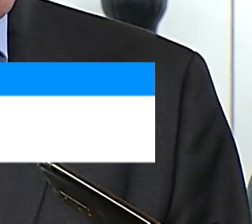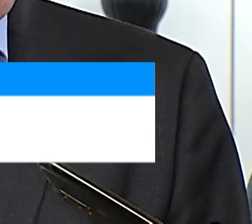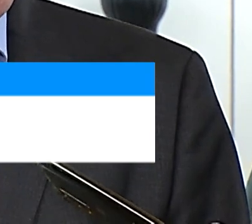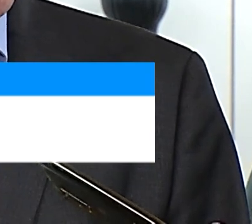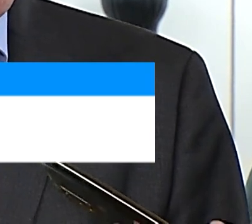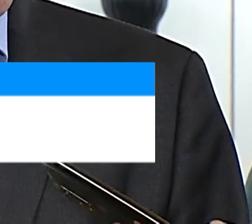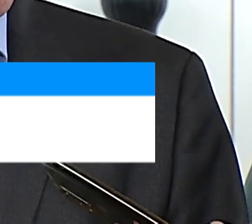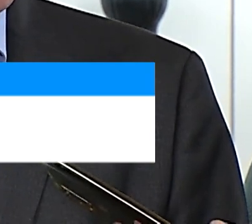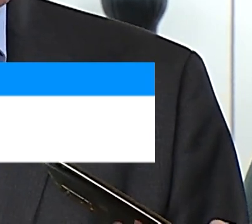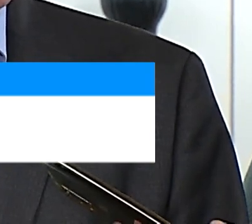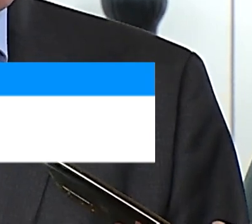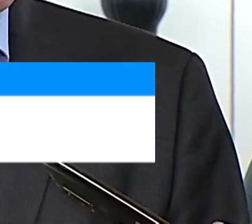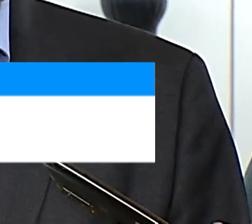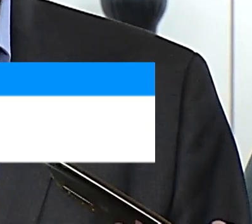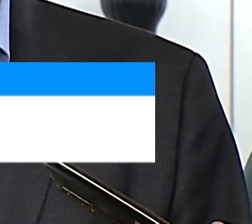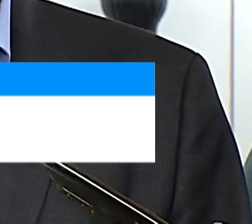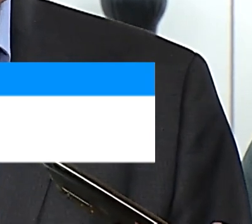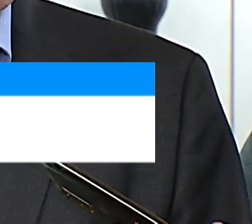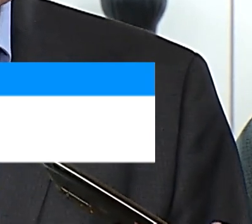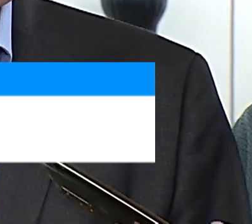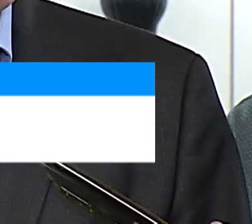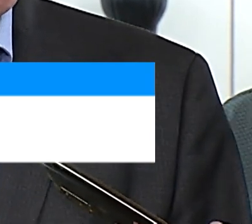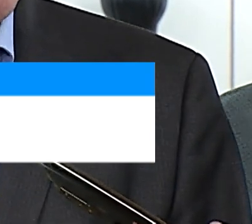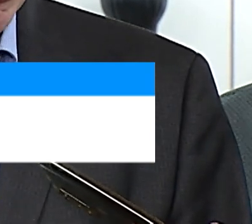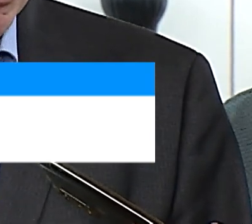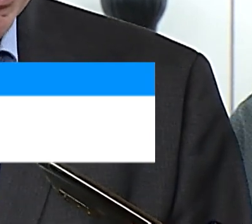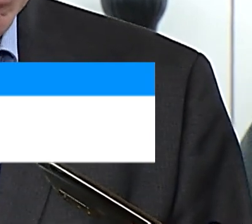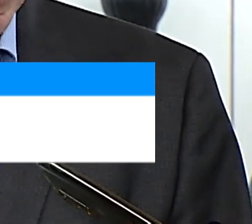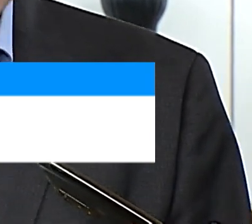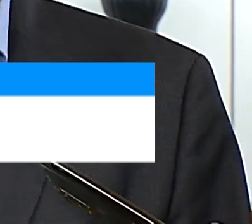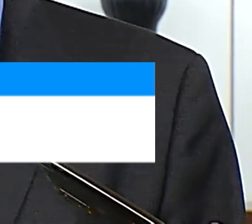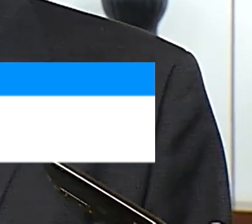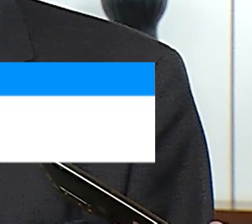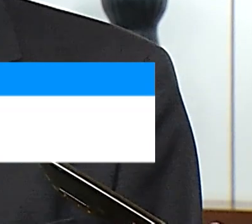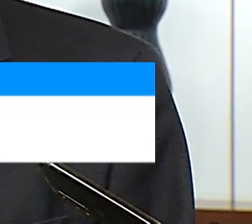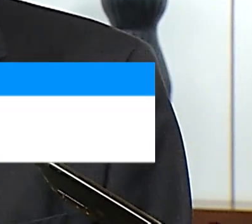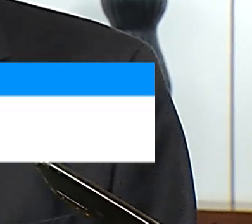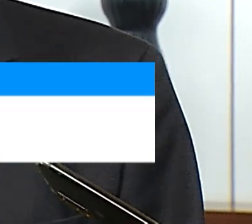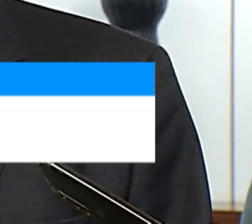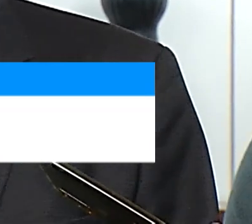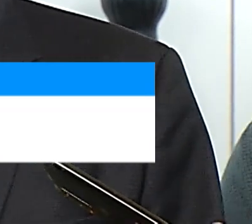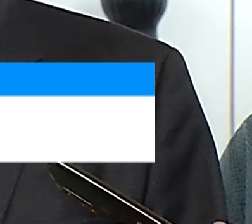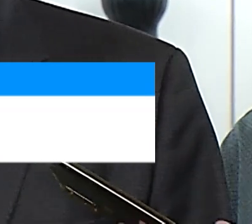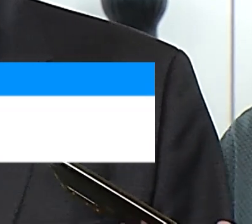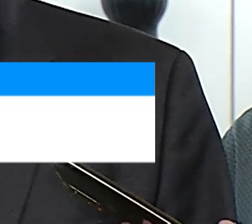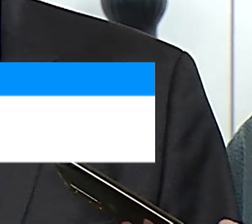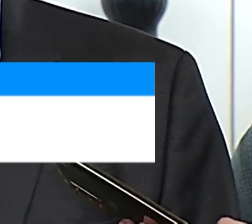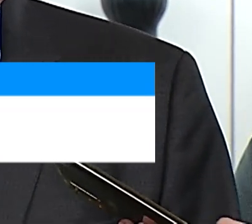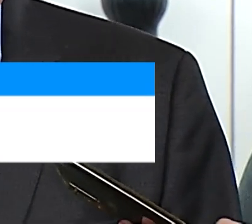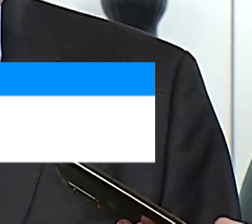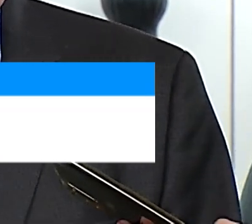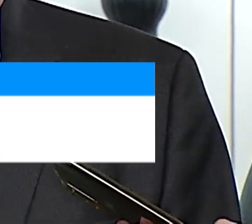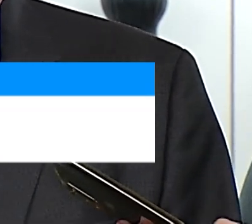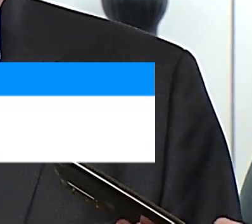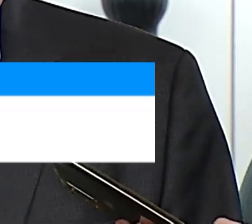votados e não deixar estoque de projeto para o ano que vem. Para o governador começar a sua